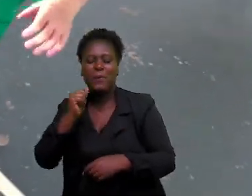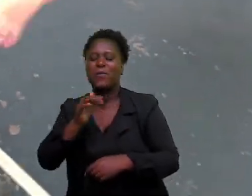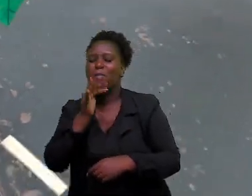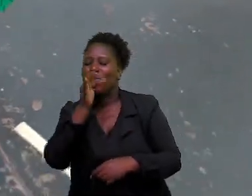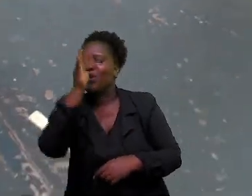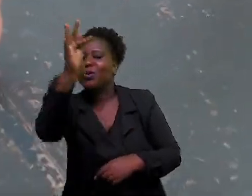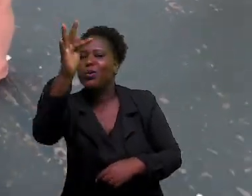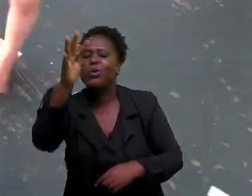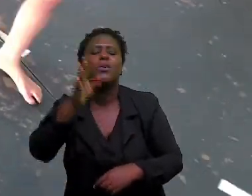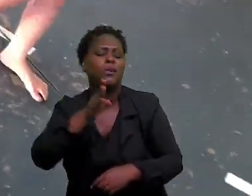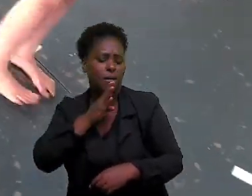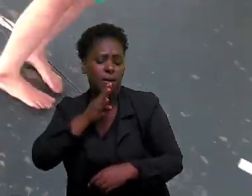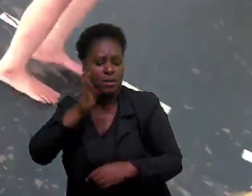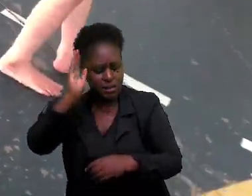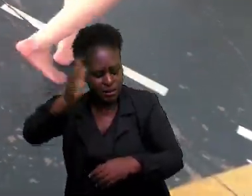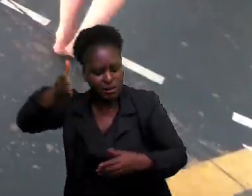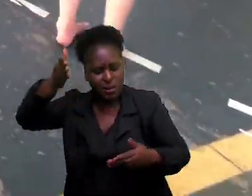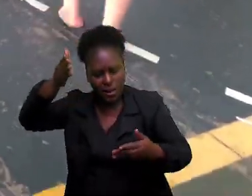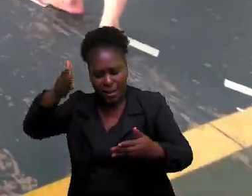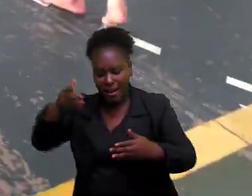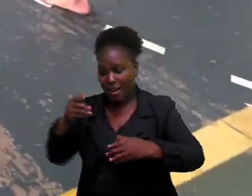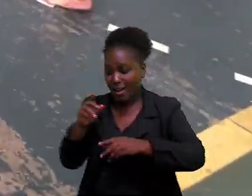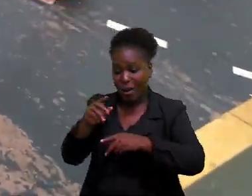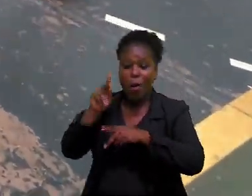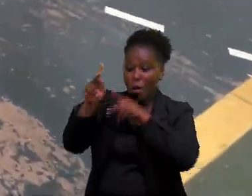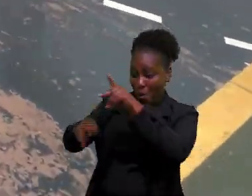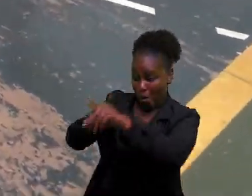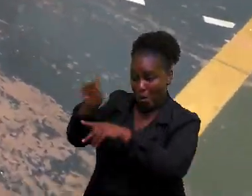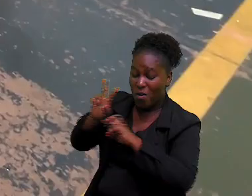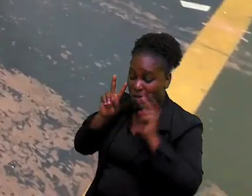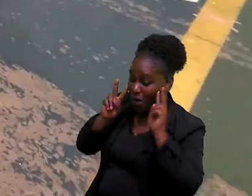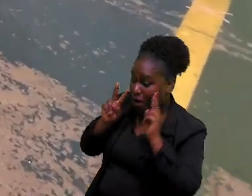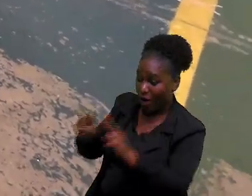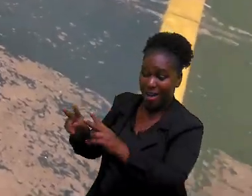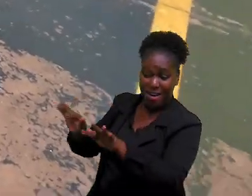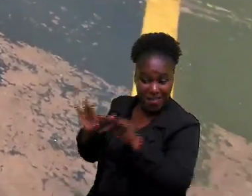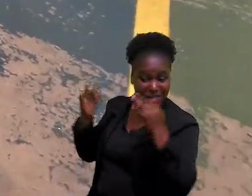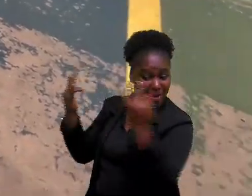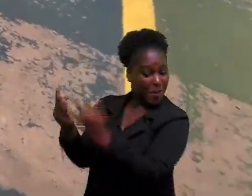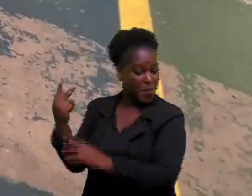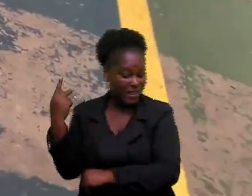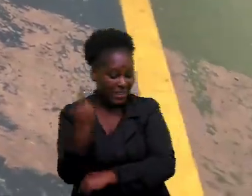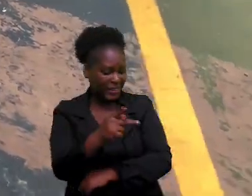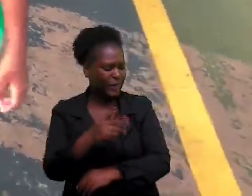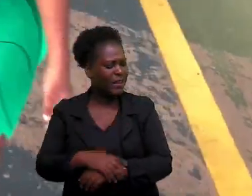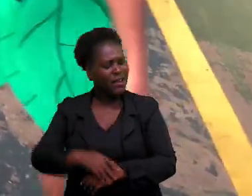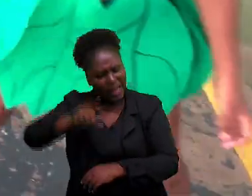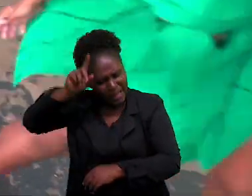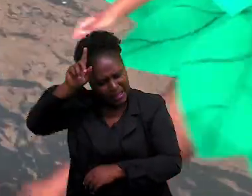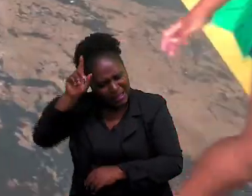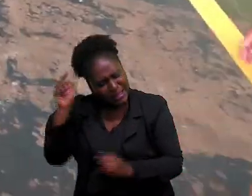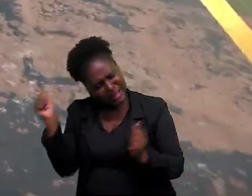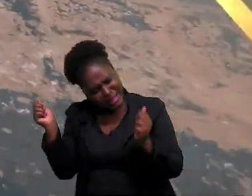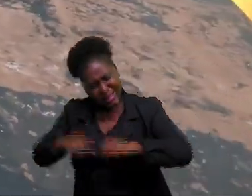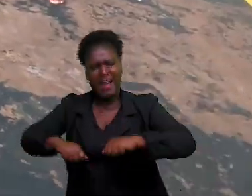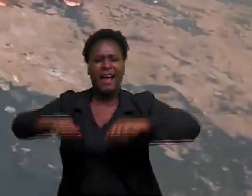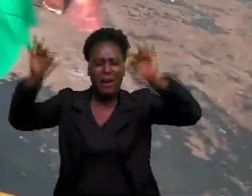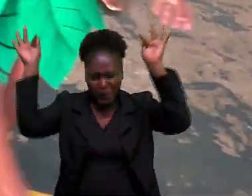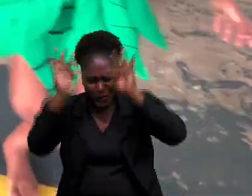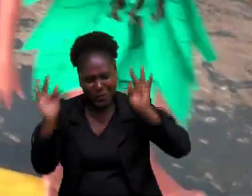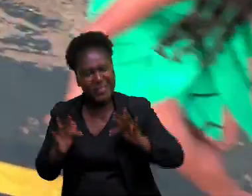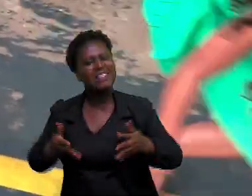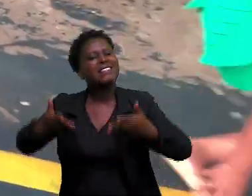quer saber? Você vai ver que é verdade. Que dá pra ser feliz no seu lugar.